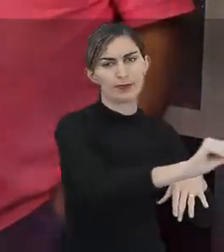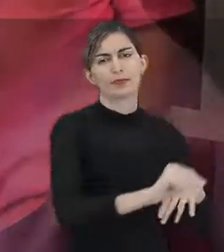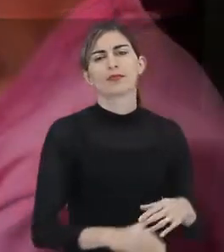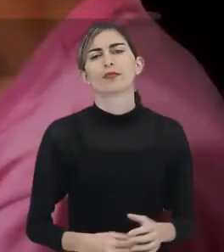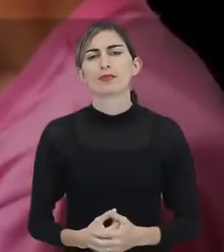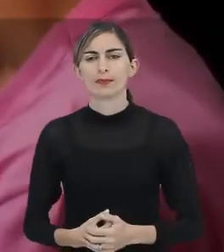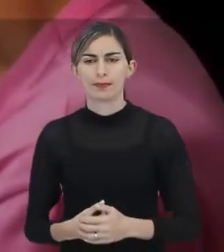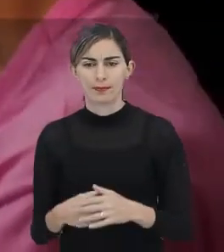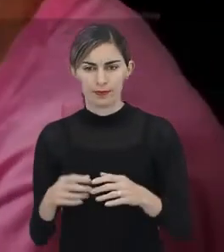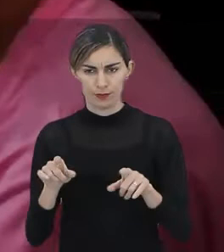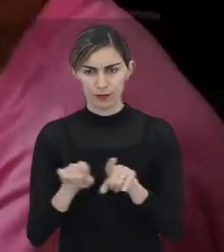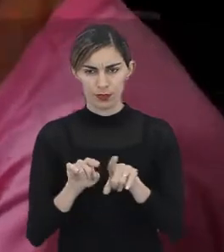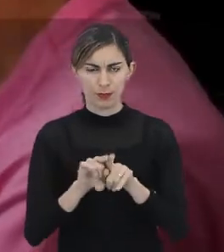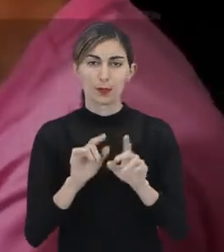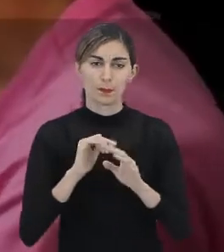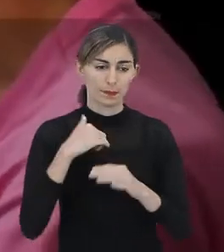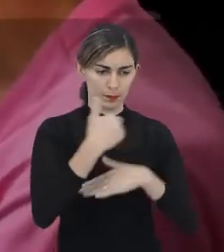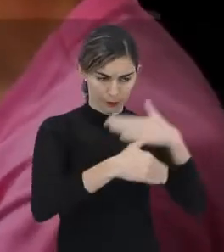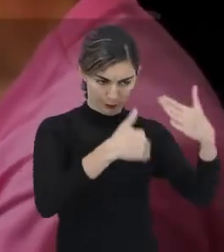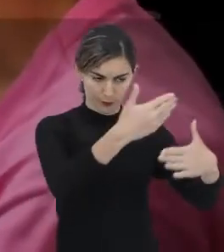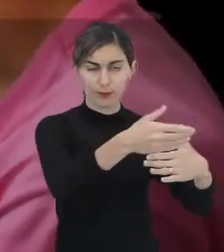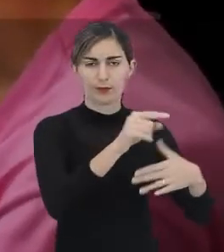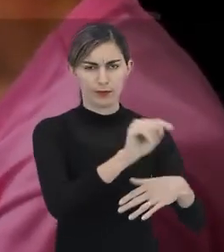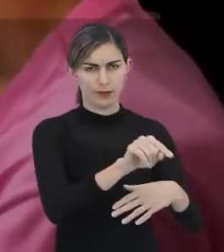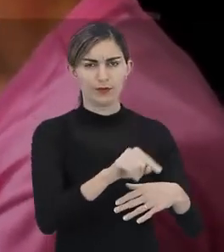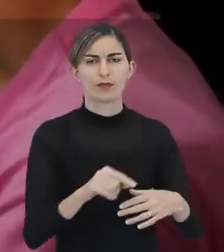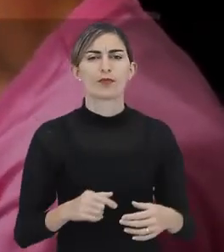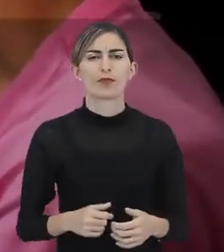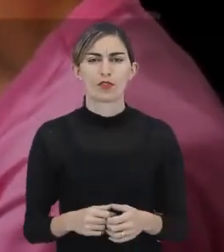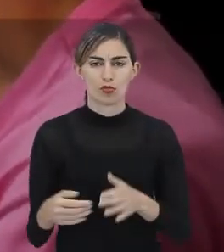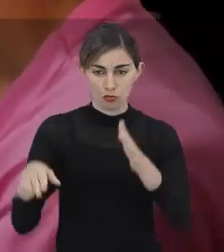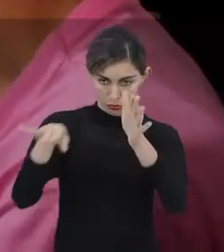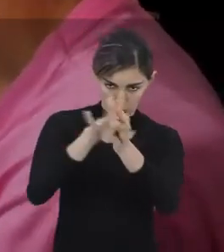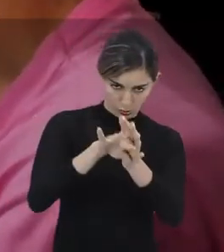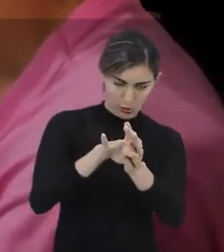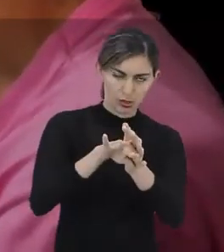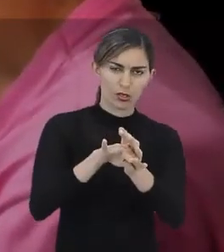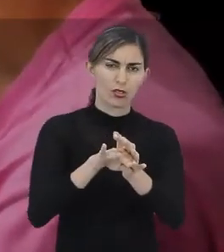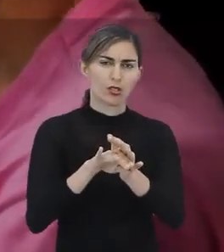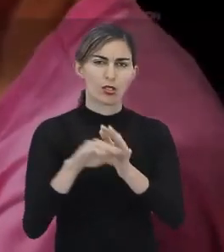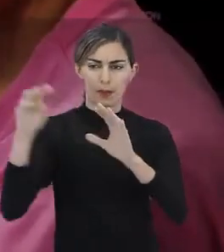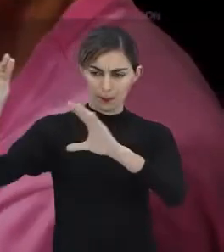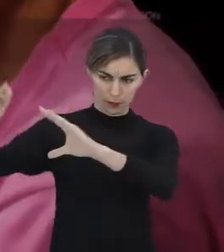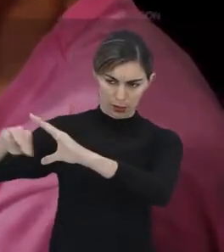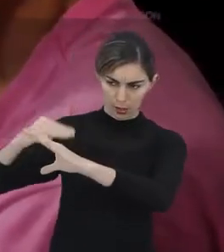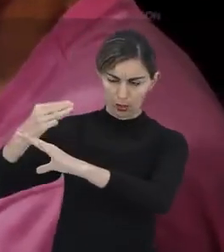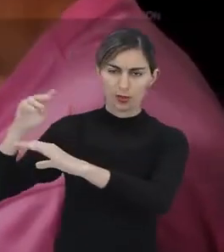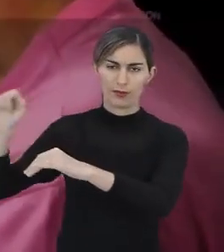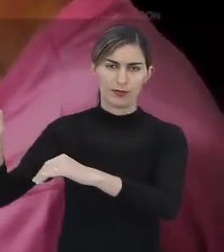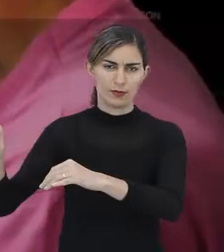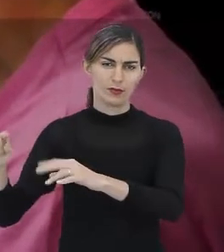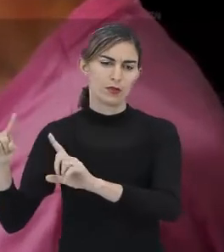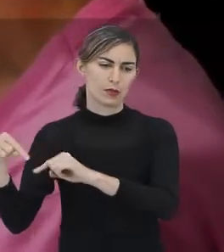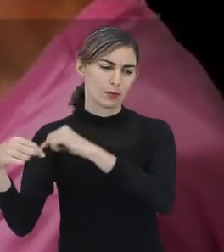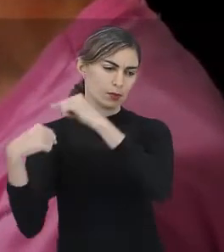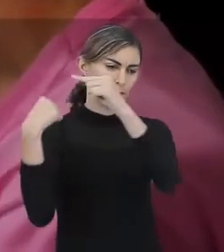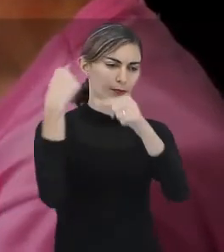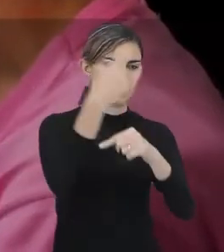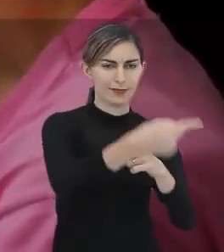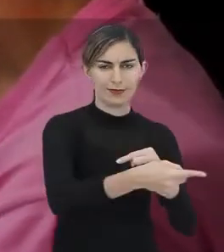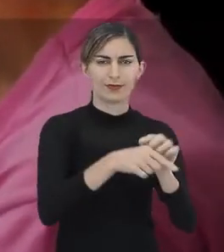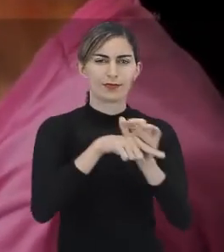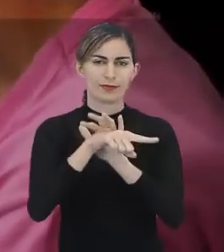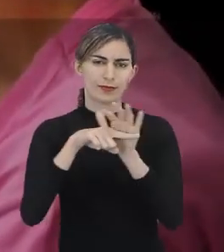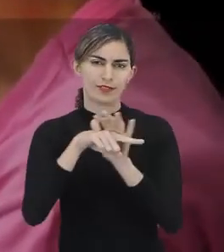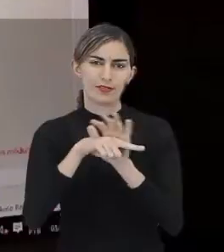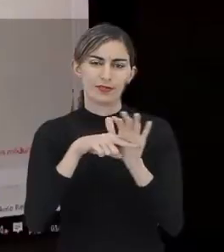isso. Aqui iniciou o processo, como eu falei. Chega por e-mail e em seguida